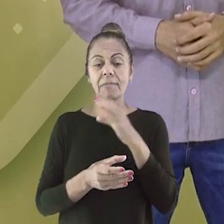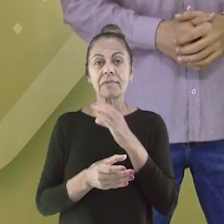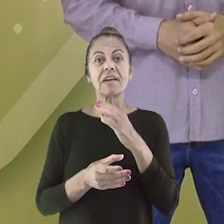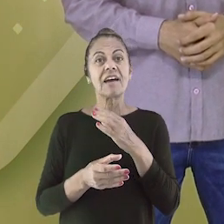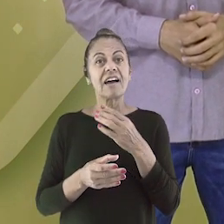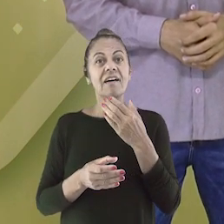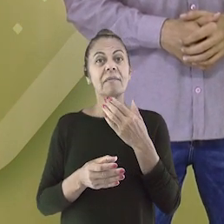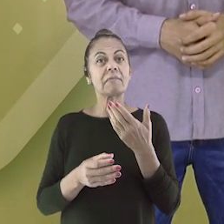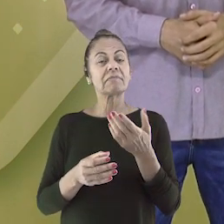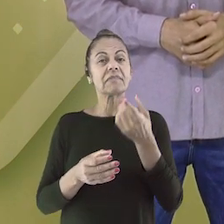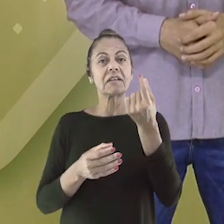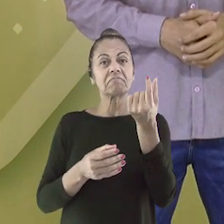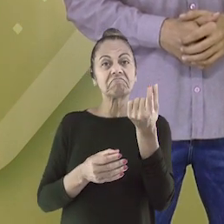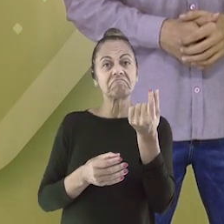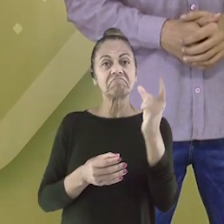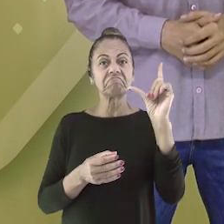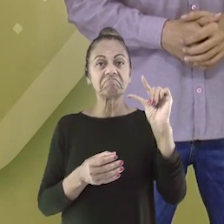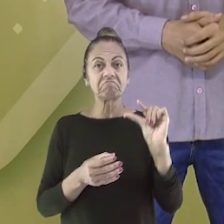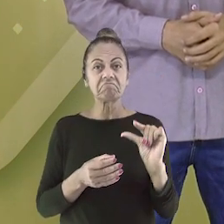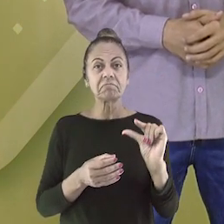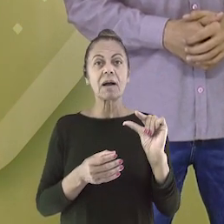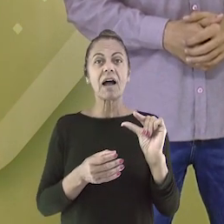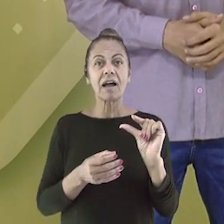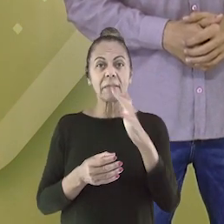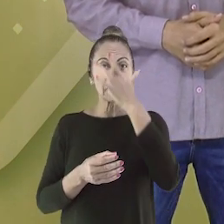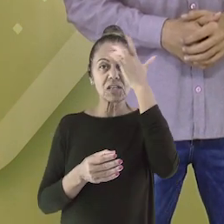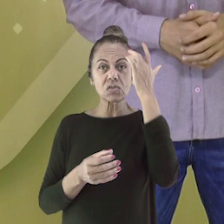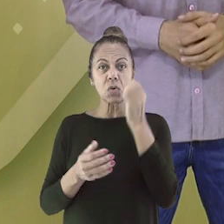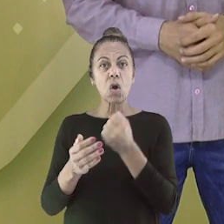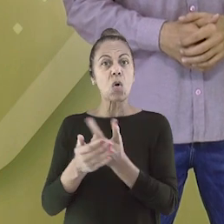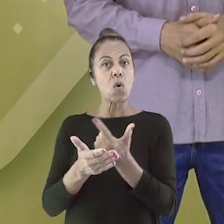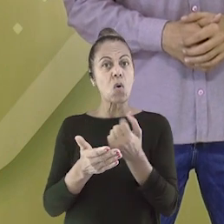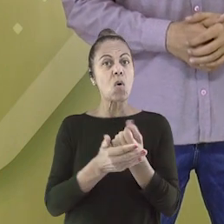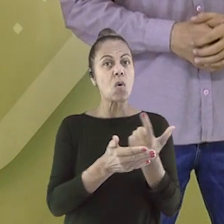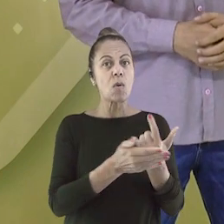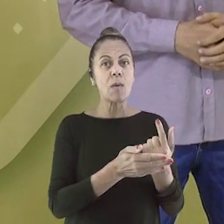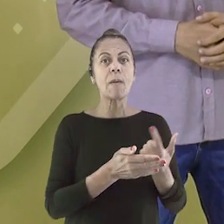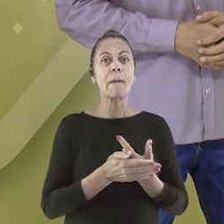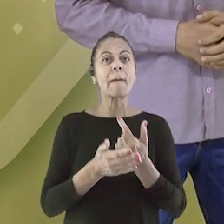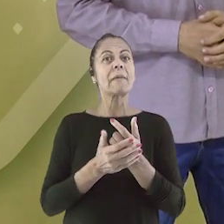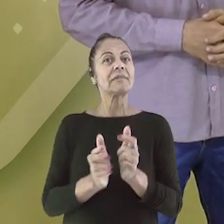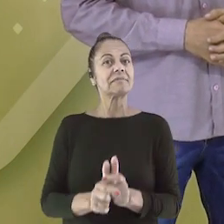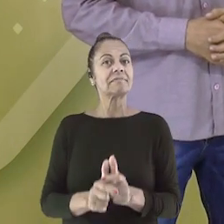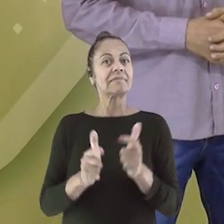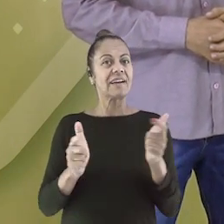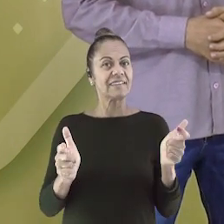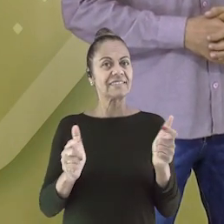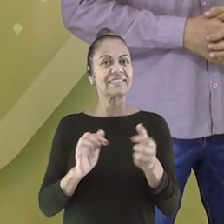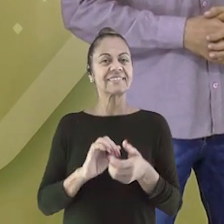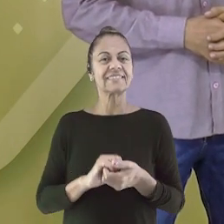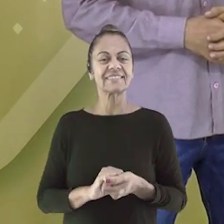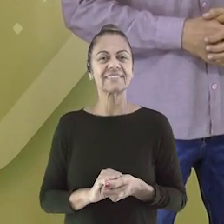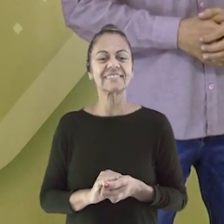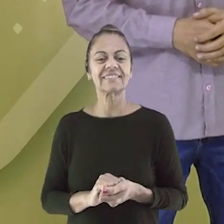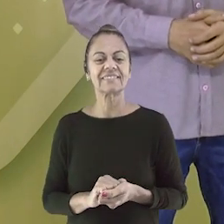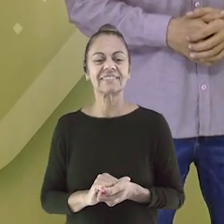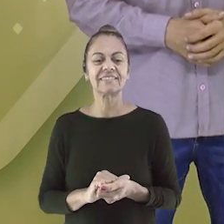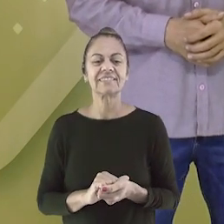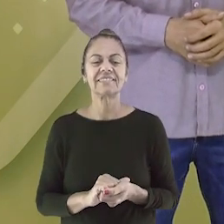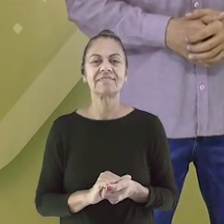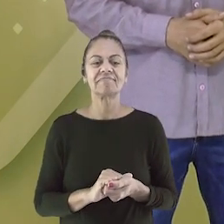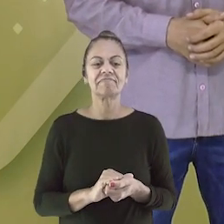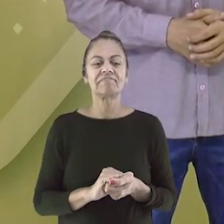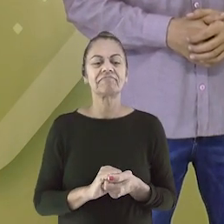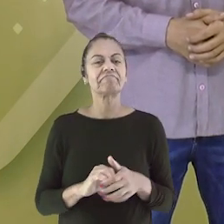impressos ficou mais rápida, tornou-se também mais barata para o público, que começou a buscar cada vez mais o